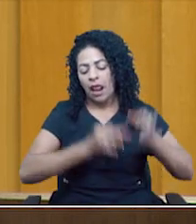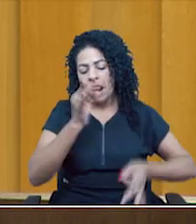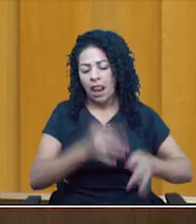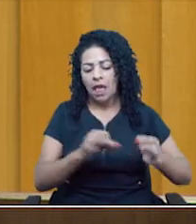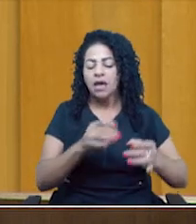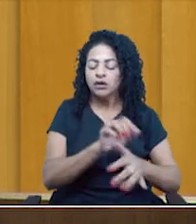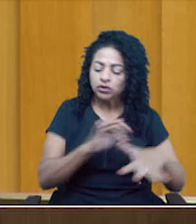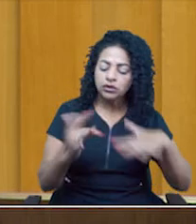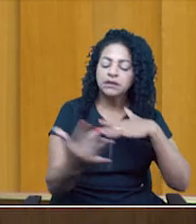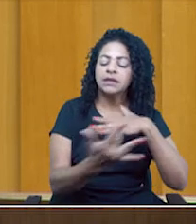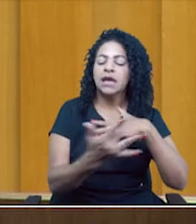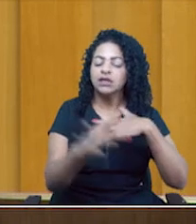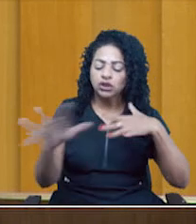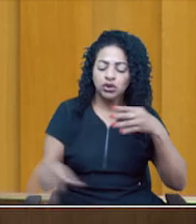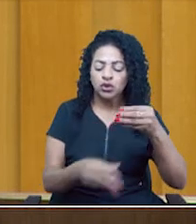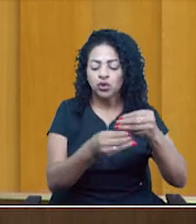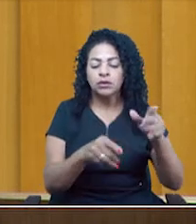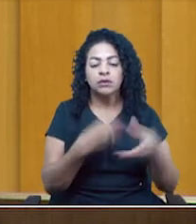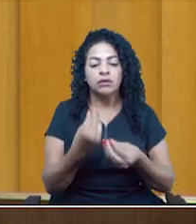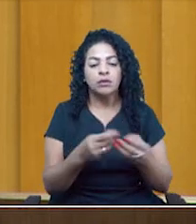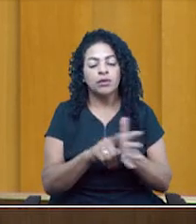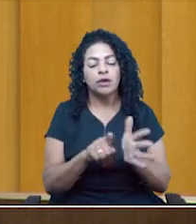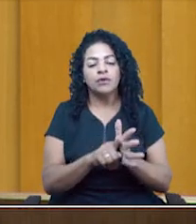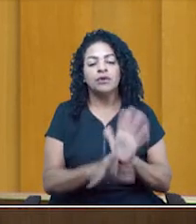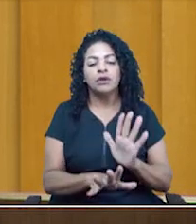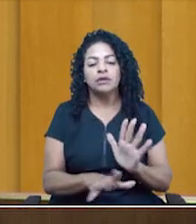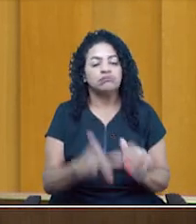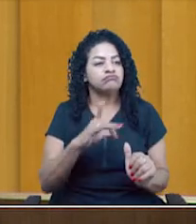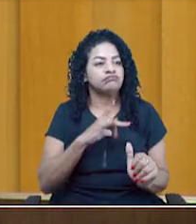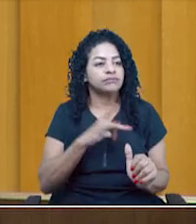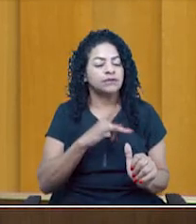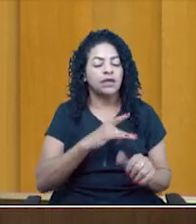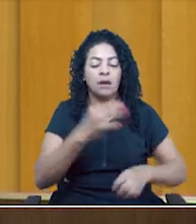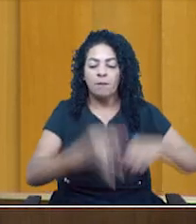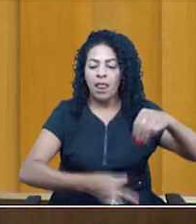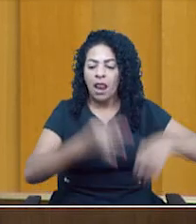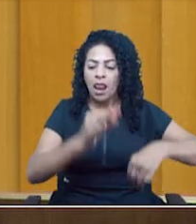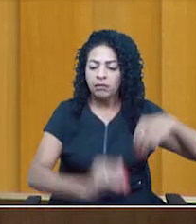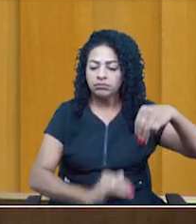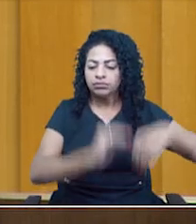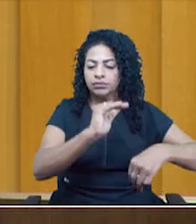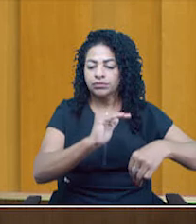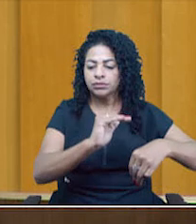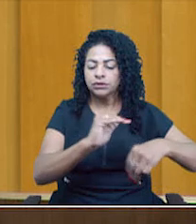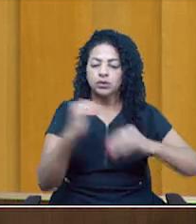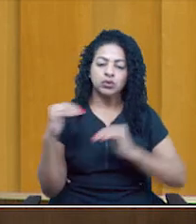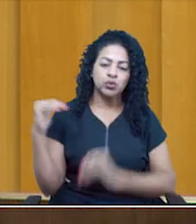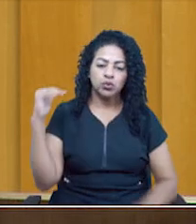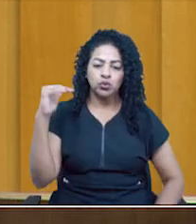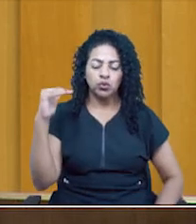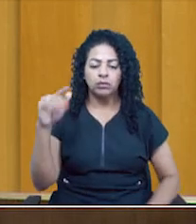modo a conscientizá-la sobre a missão exercida pela magistratura, em todos os seus níveis, otimizando a visão crítica